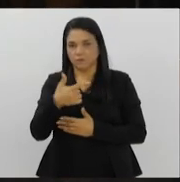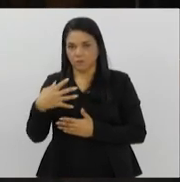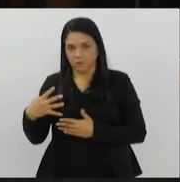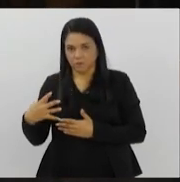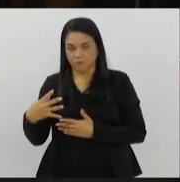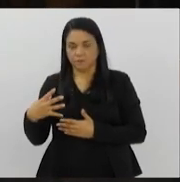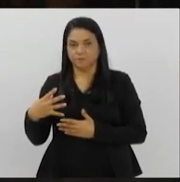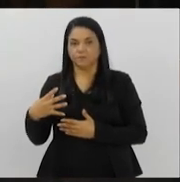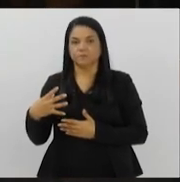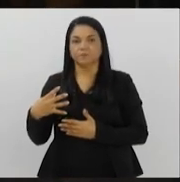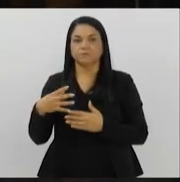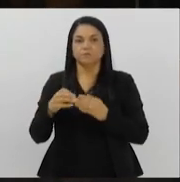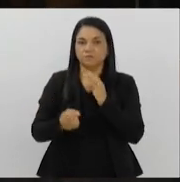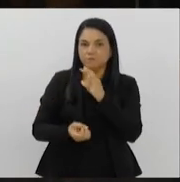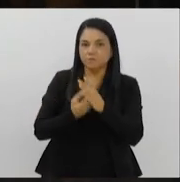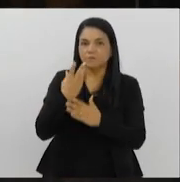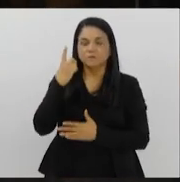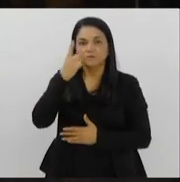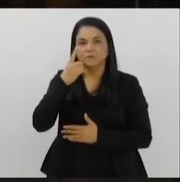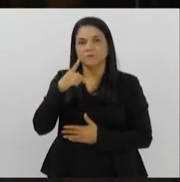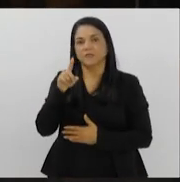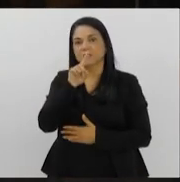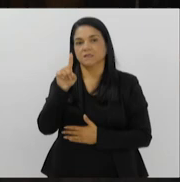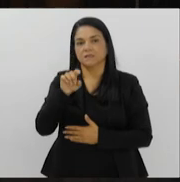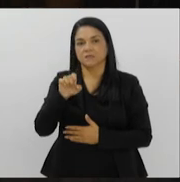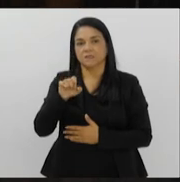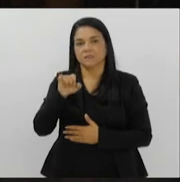299 de 24, de autoria da deputada Zeidan,